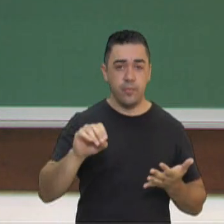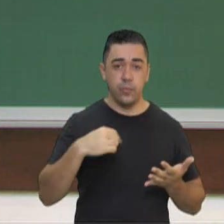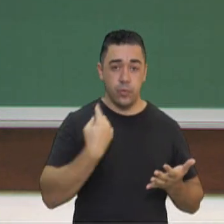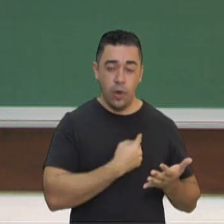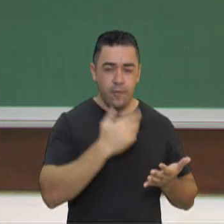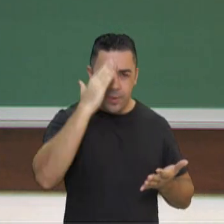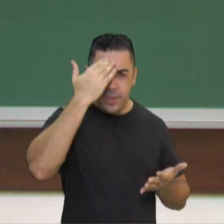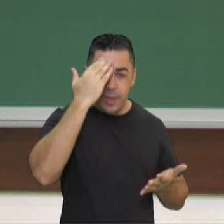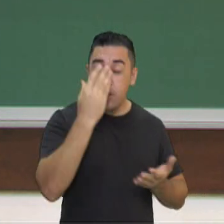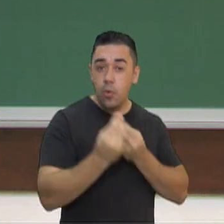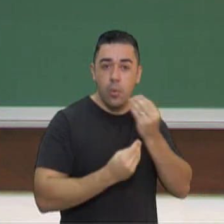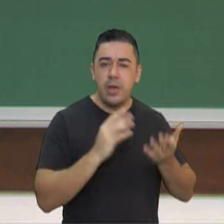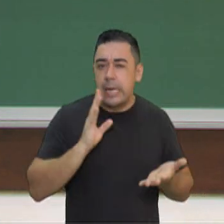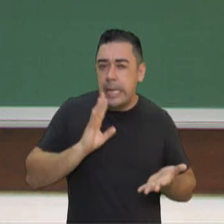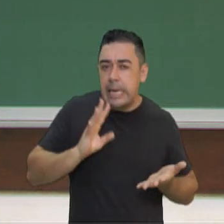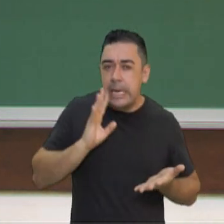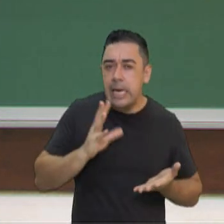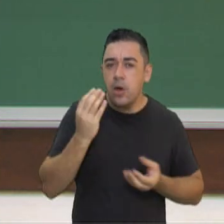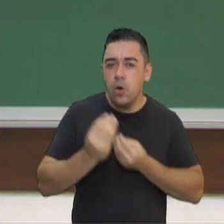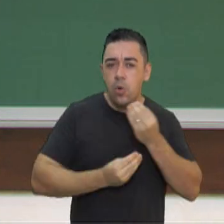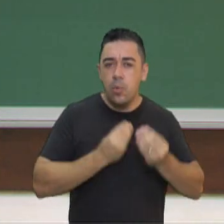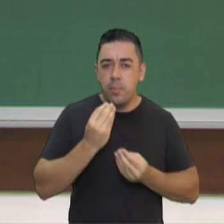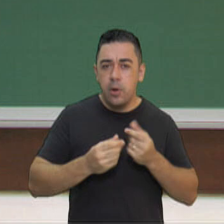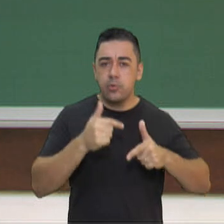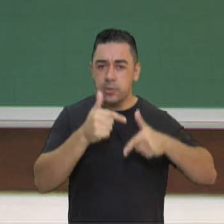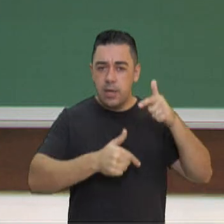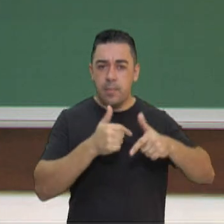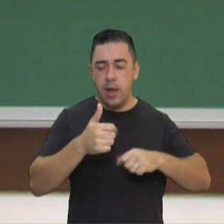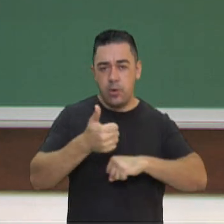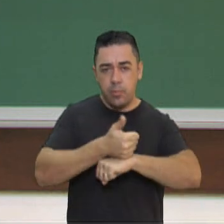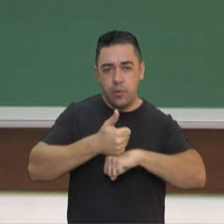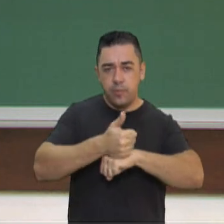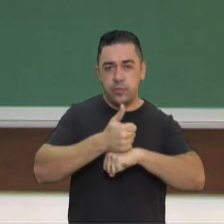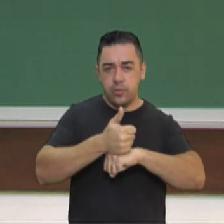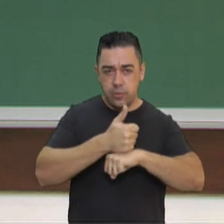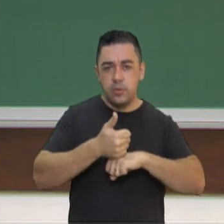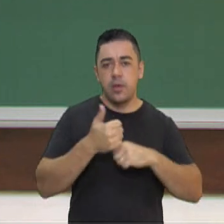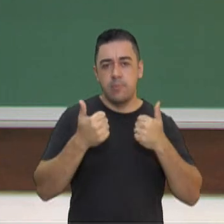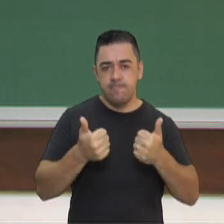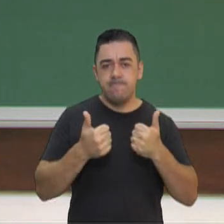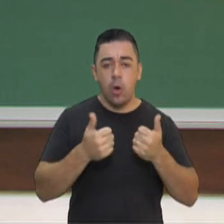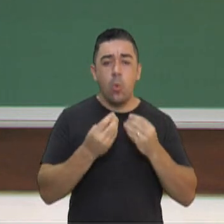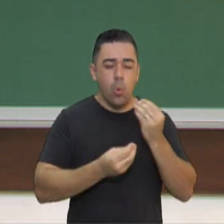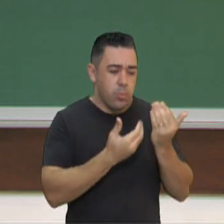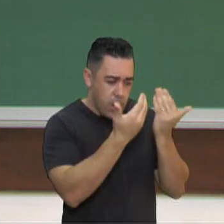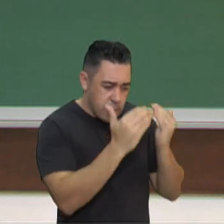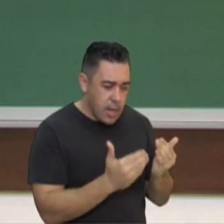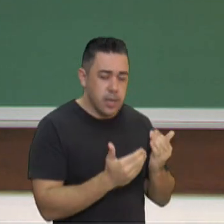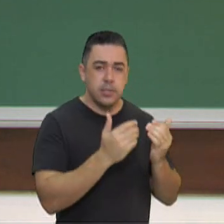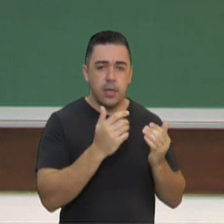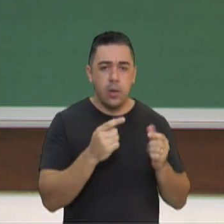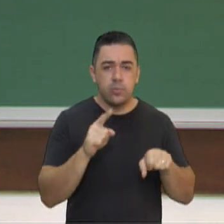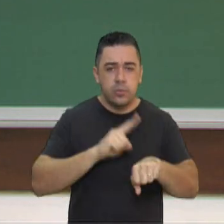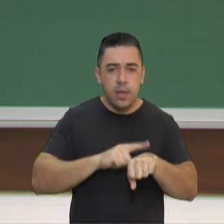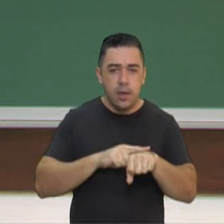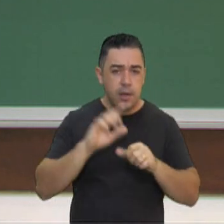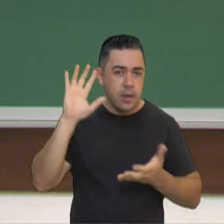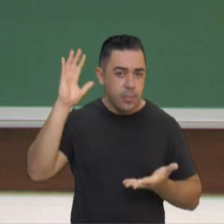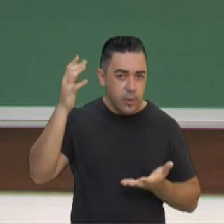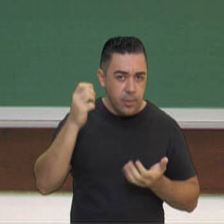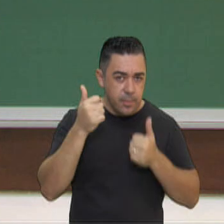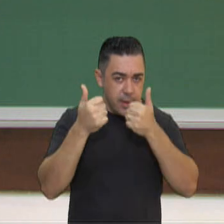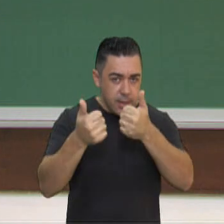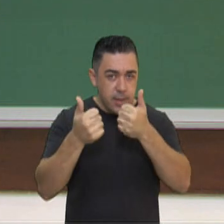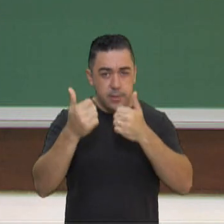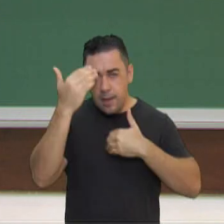vai entender que legal que é, né, o trabalho de um meteorologista, de formular a previsão do tempo. Beleza,